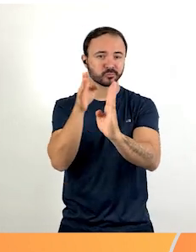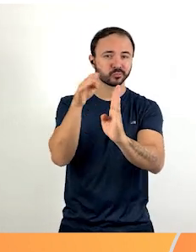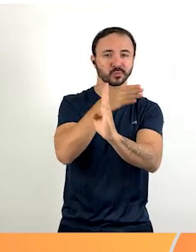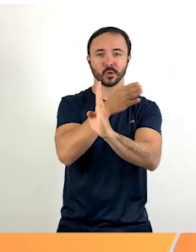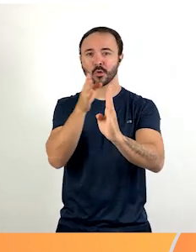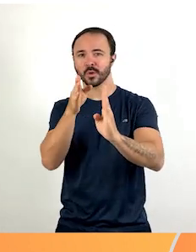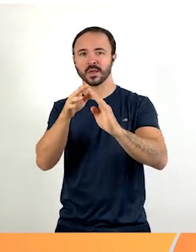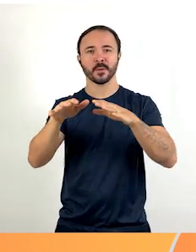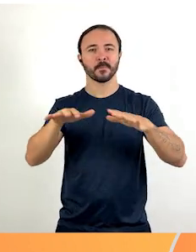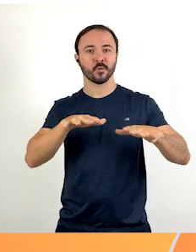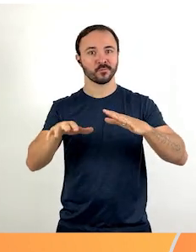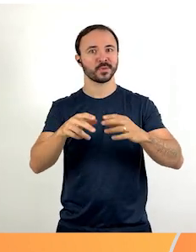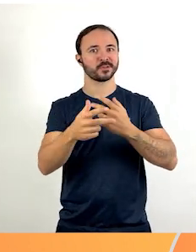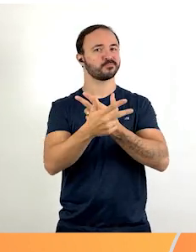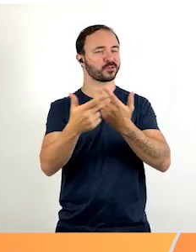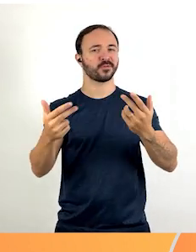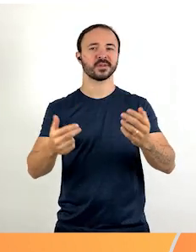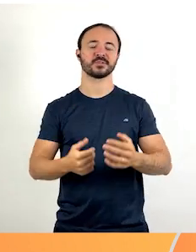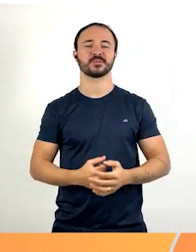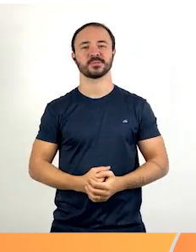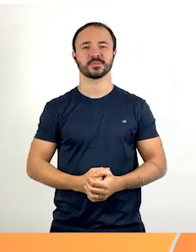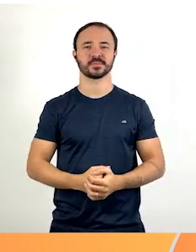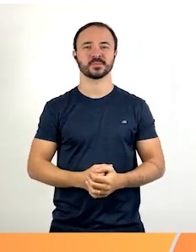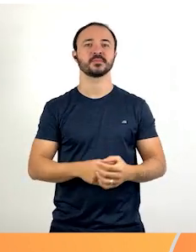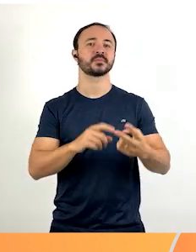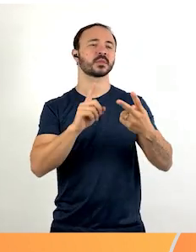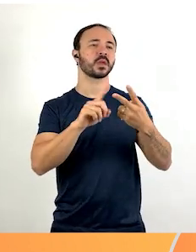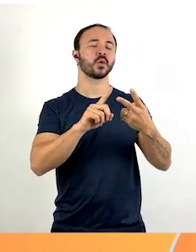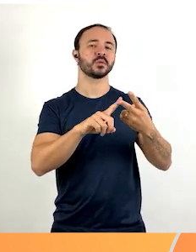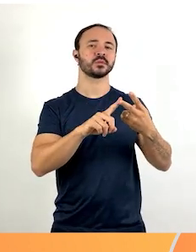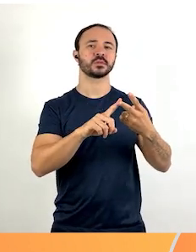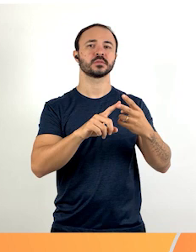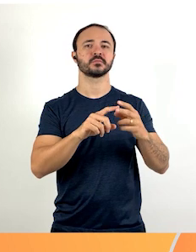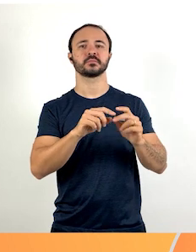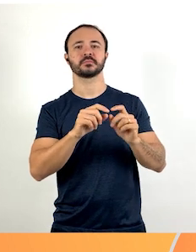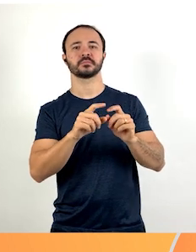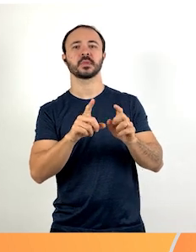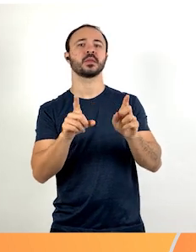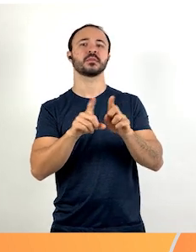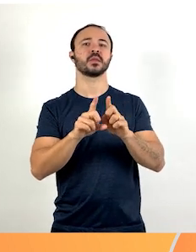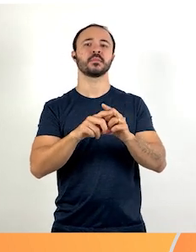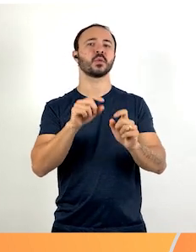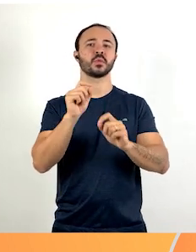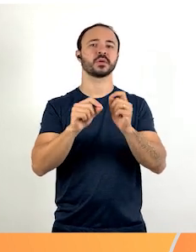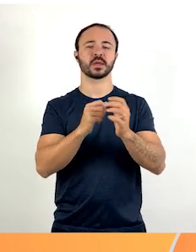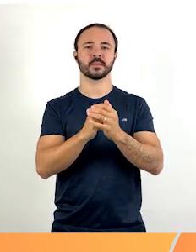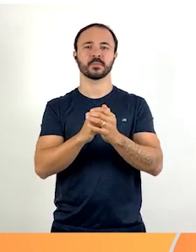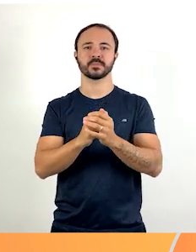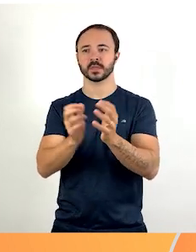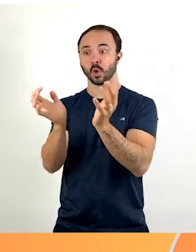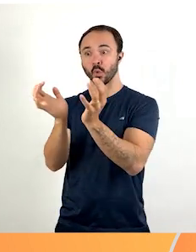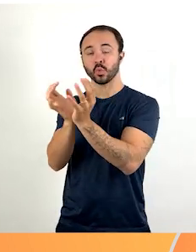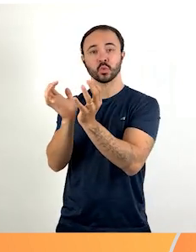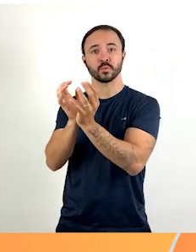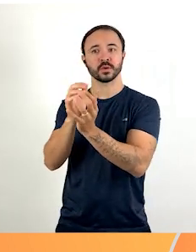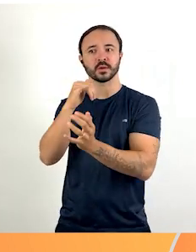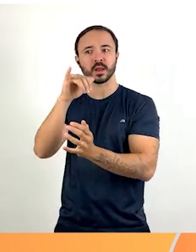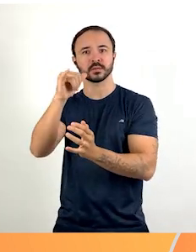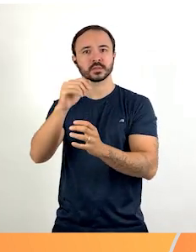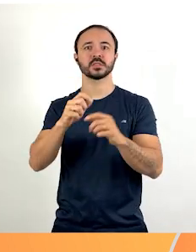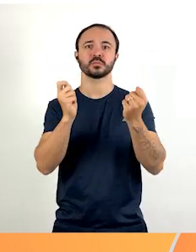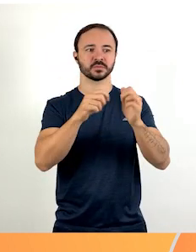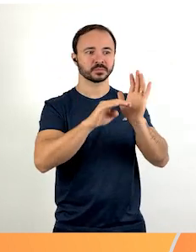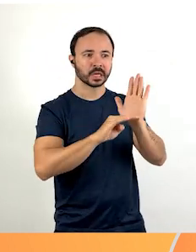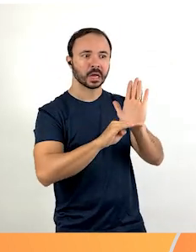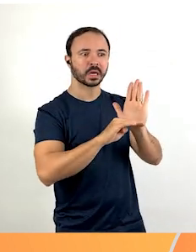entre os elementos. Ou aquecer algo. Então, quando eu falo em aquecimento, eu estou me referindo ao circuito elétrico que está